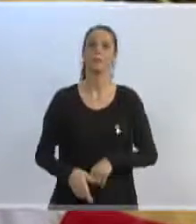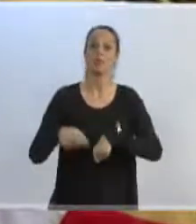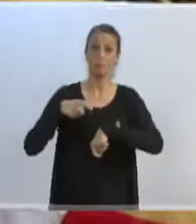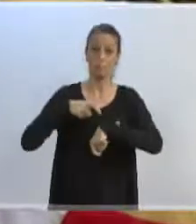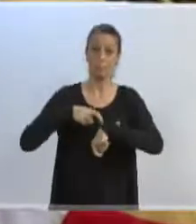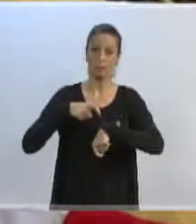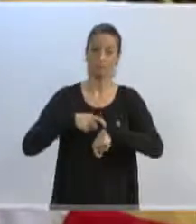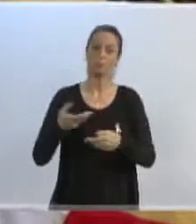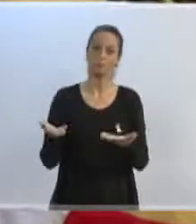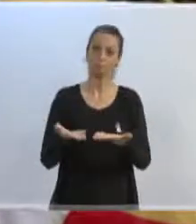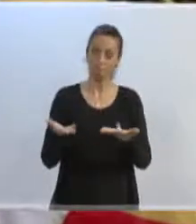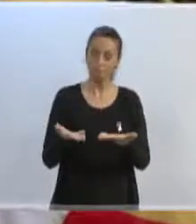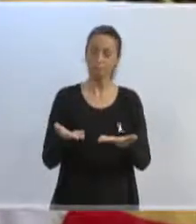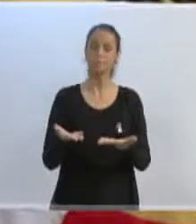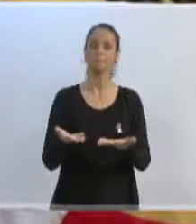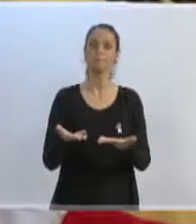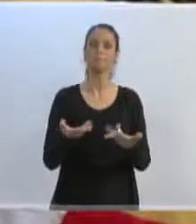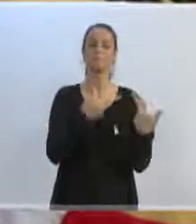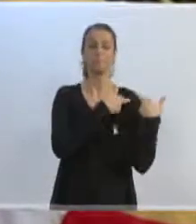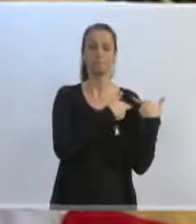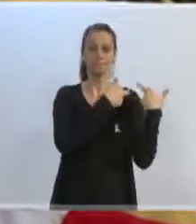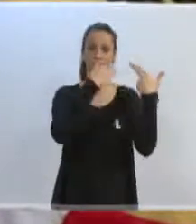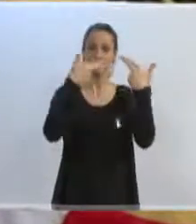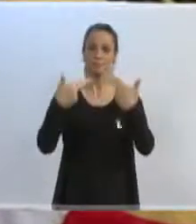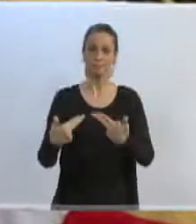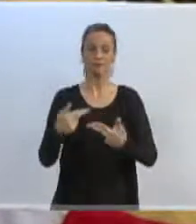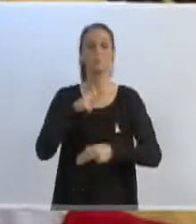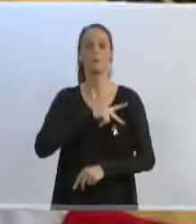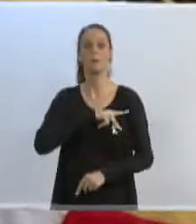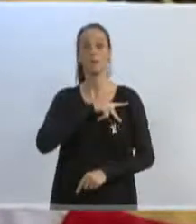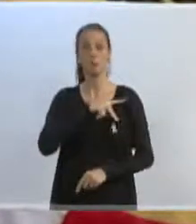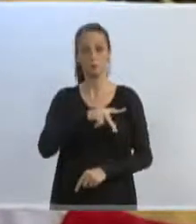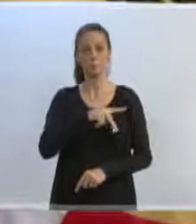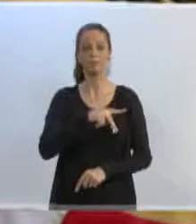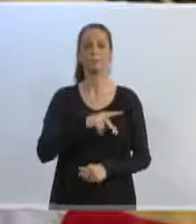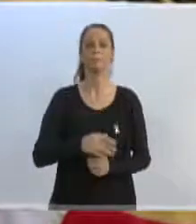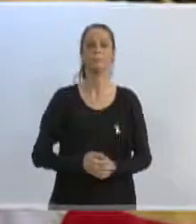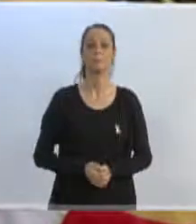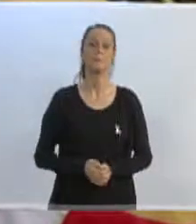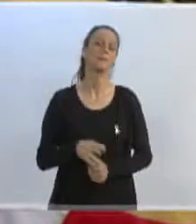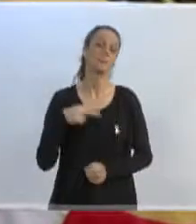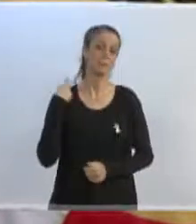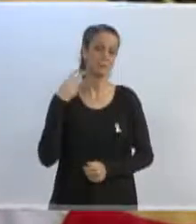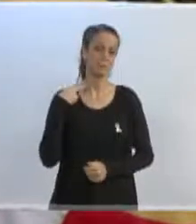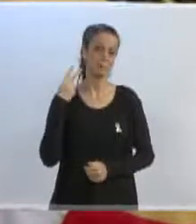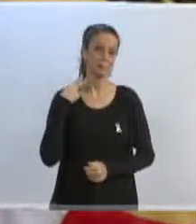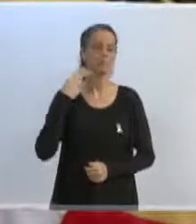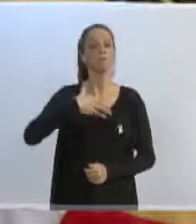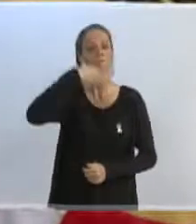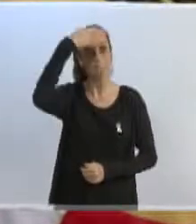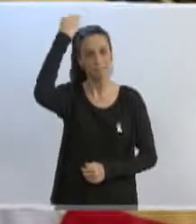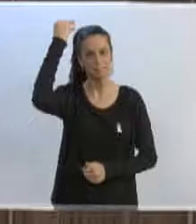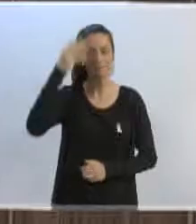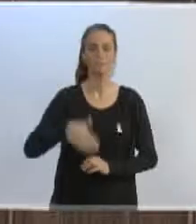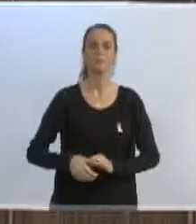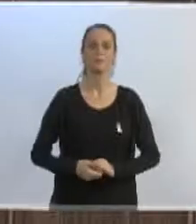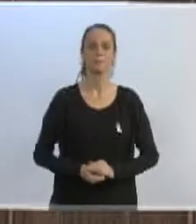momento, passo a palavra e a condução dos trabalhos ao presidente nesse ato, vereador Alexandre